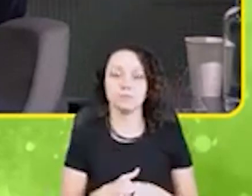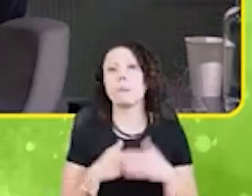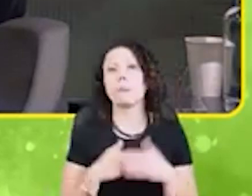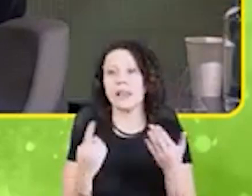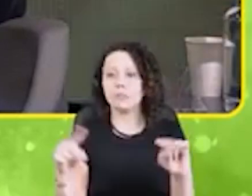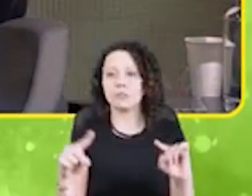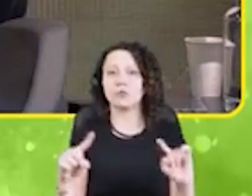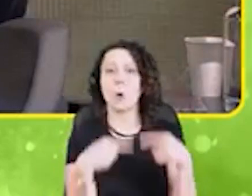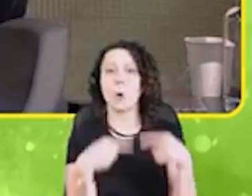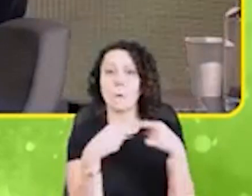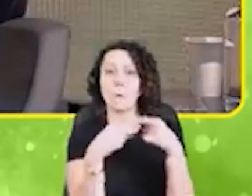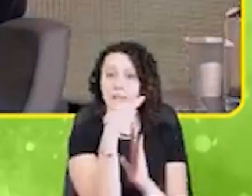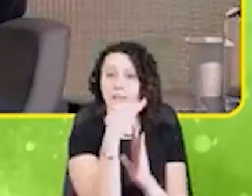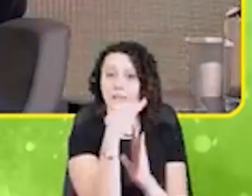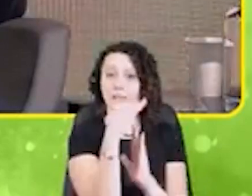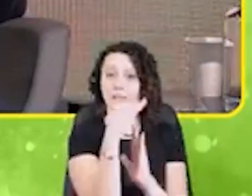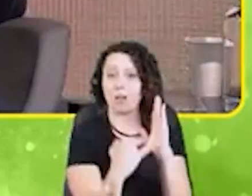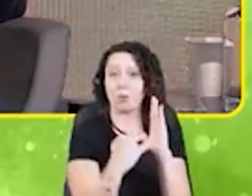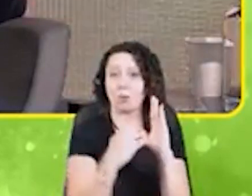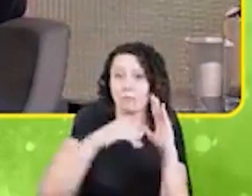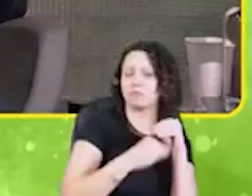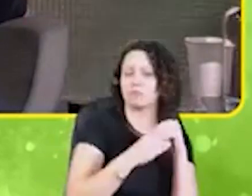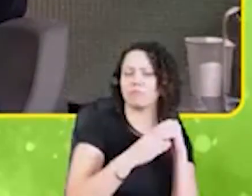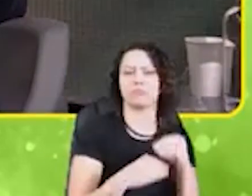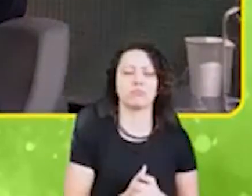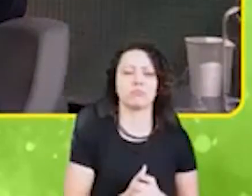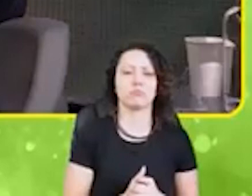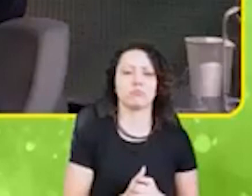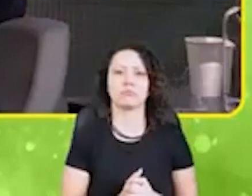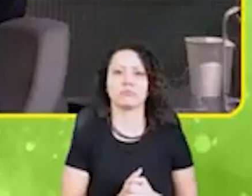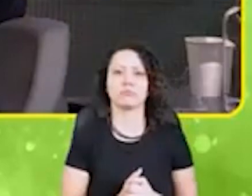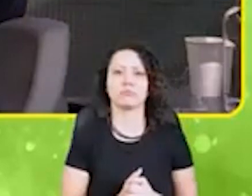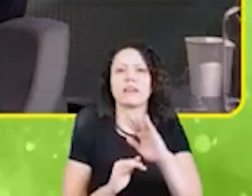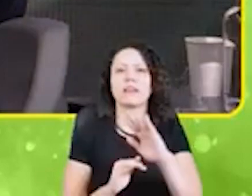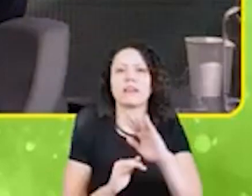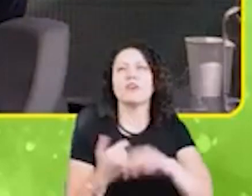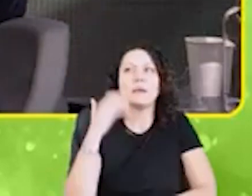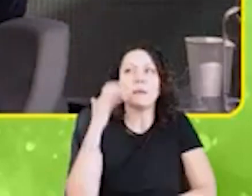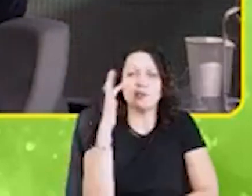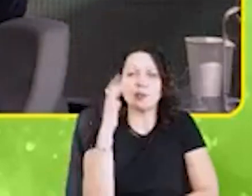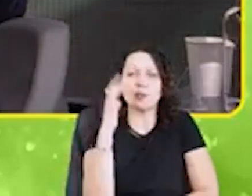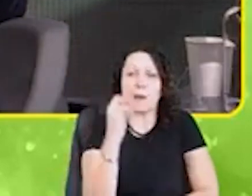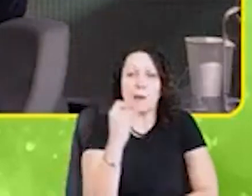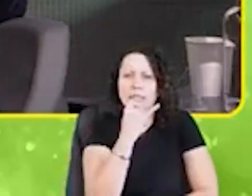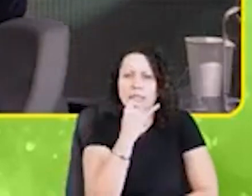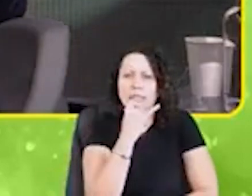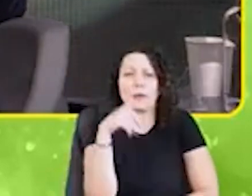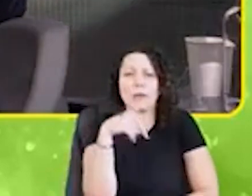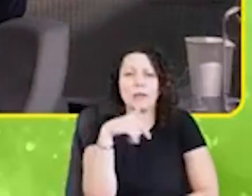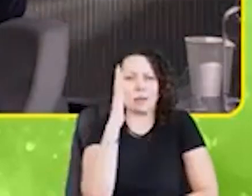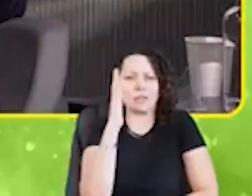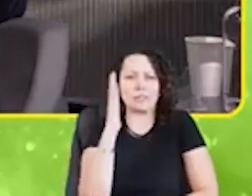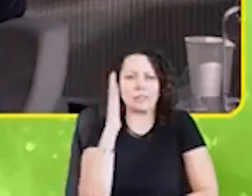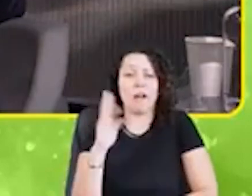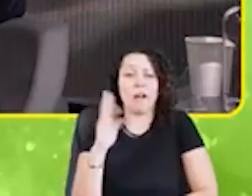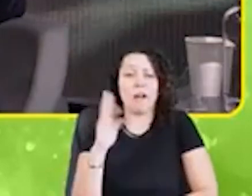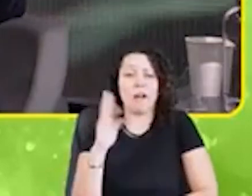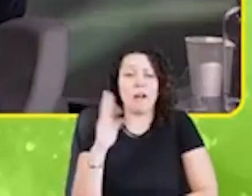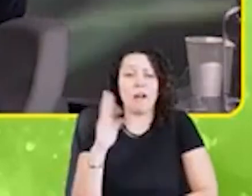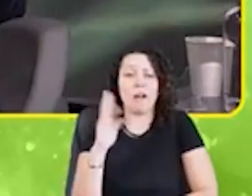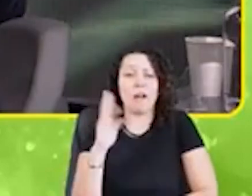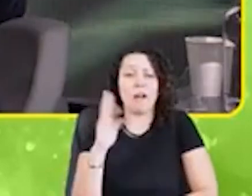porque por enquanto você não pode imaginar que uma um país tropical como o Brasil com um